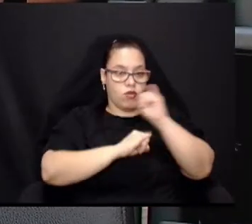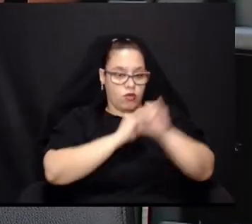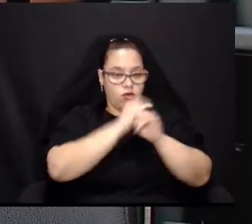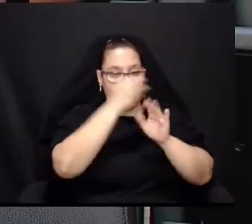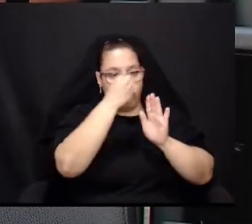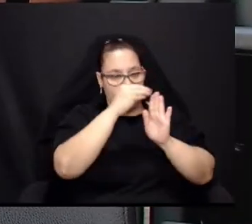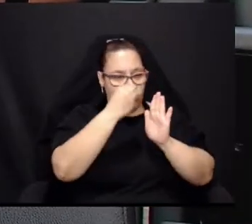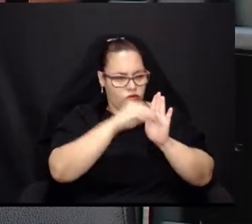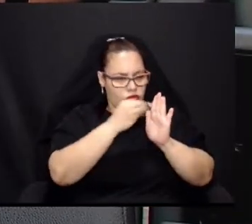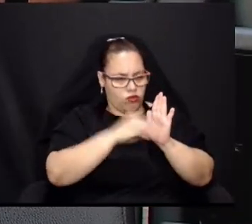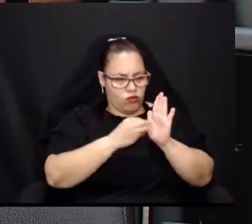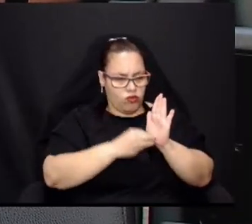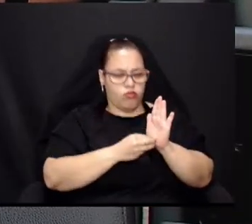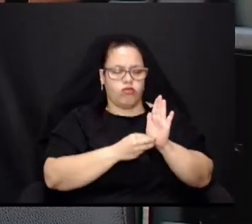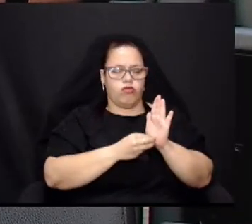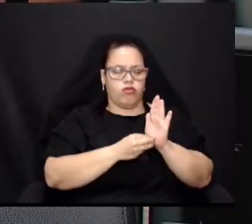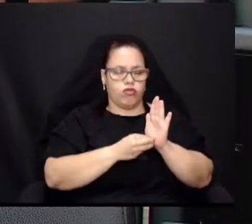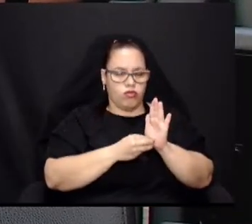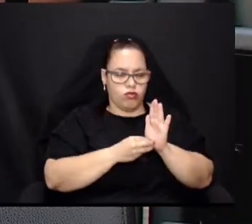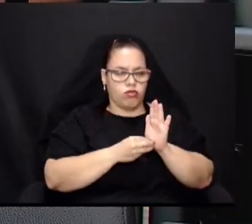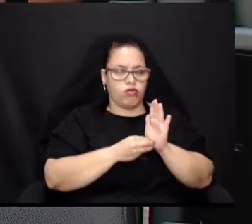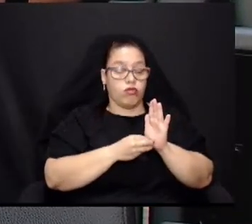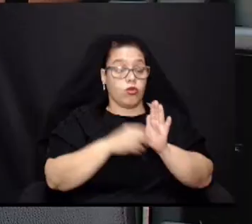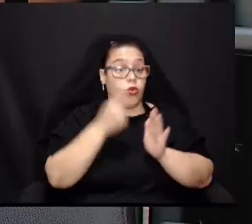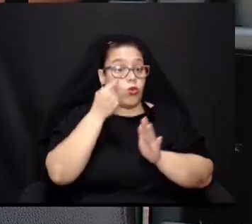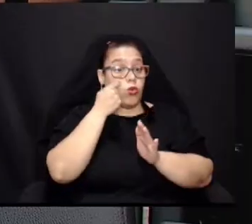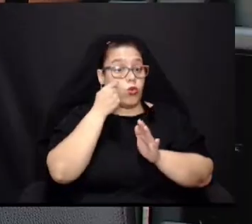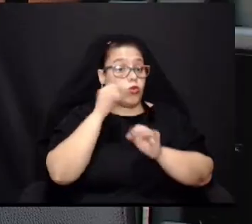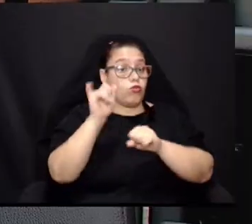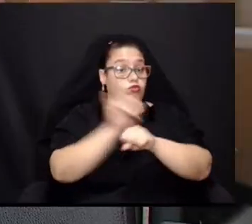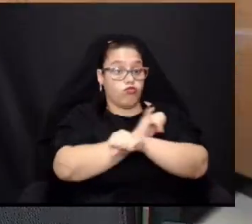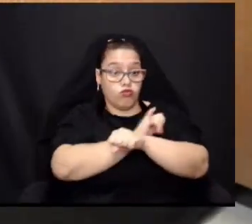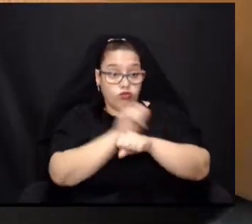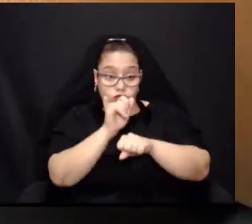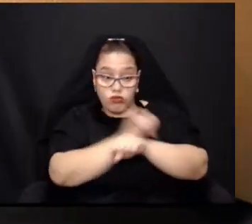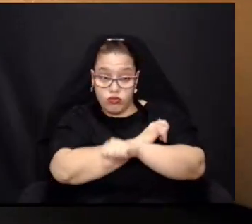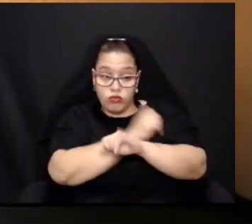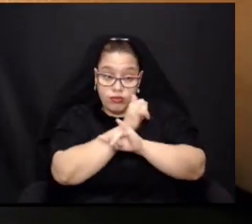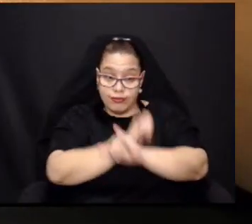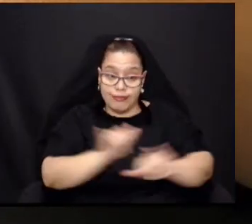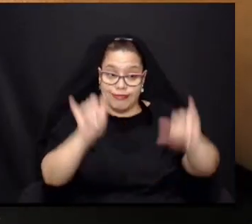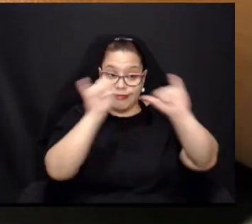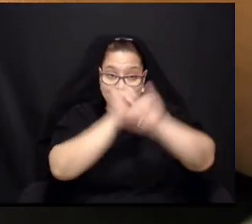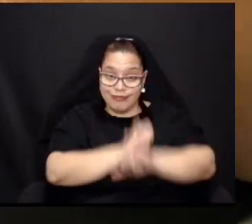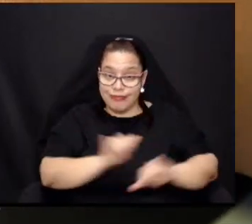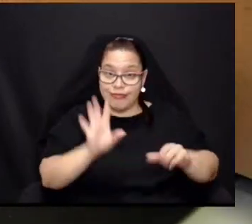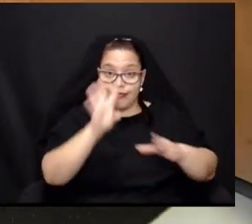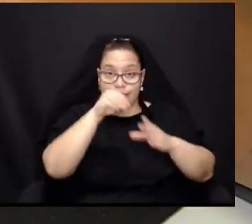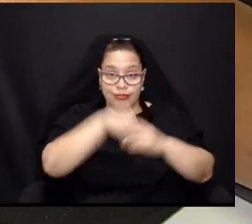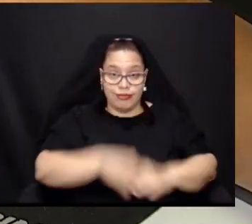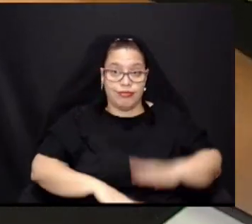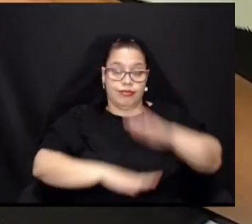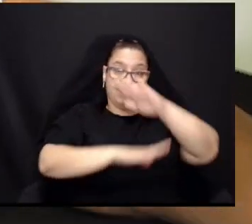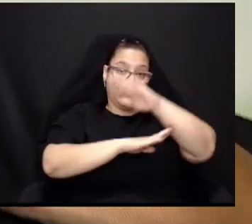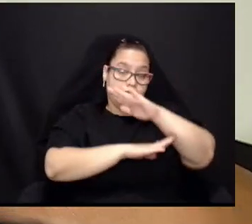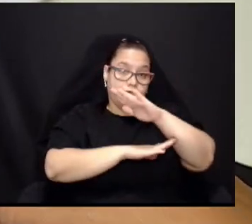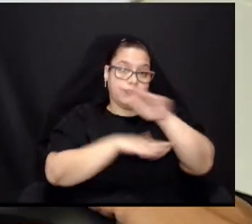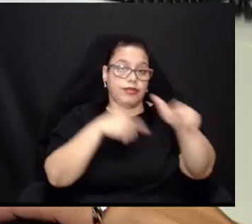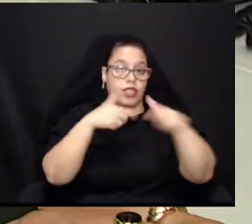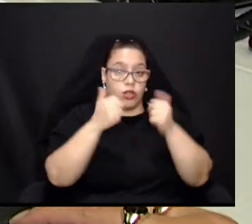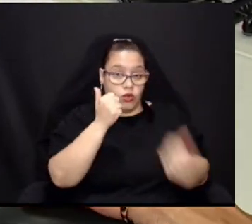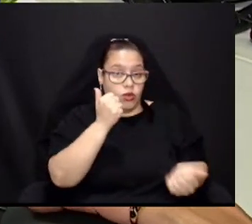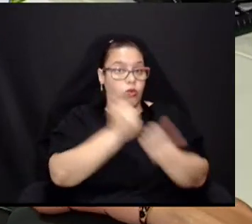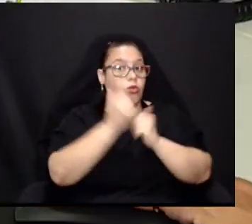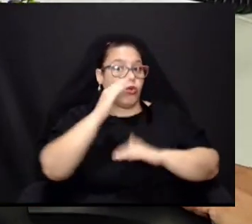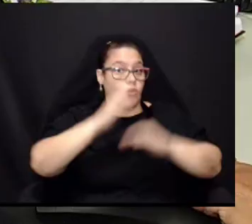peça gráfica, até a visão nossa estratégica para a divulgação dessas ações dentro da casa. Então, a gente trabalha em apoio aos setores,